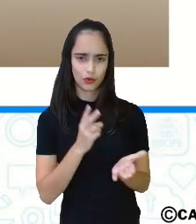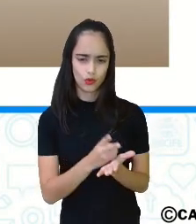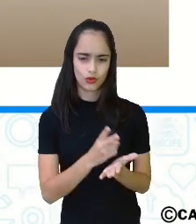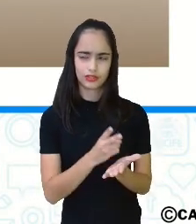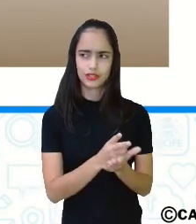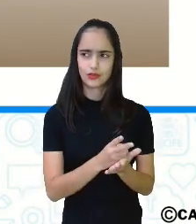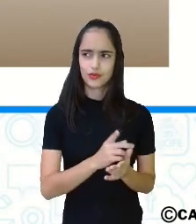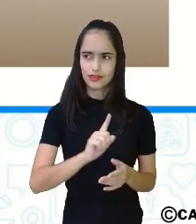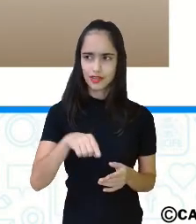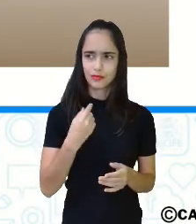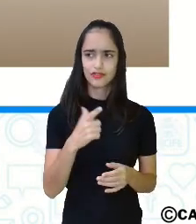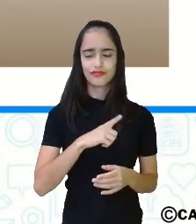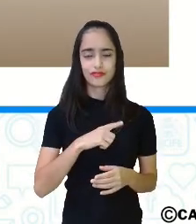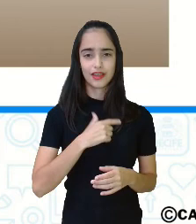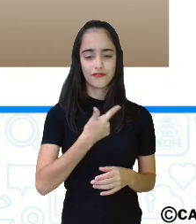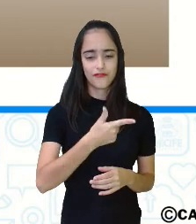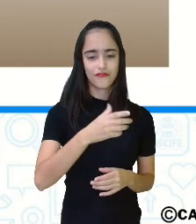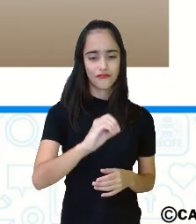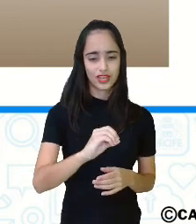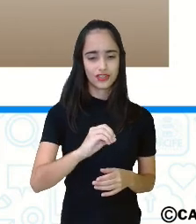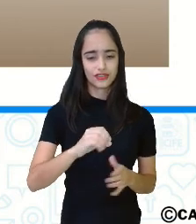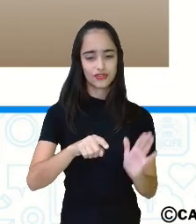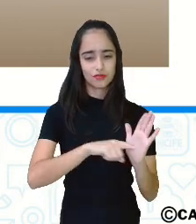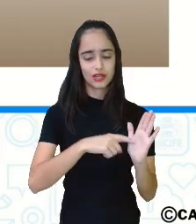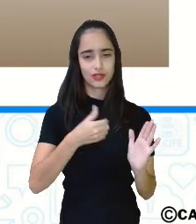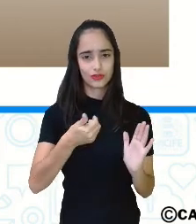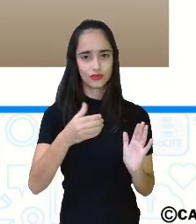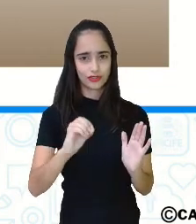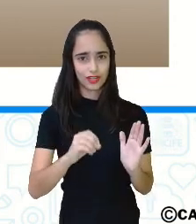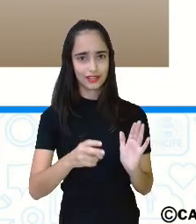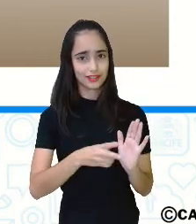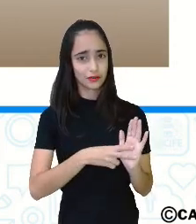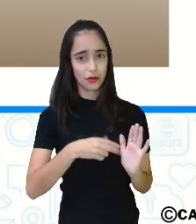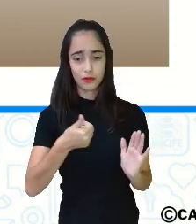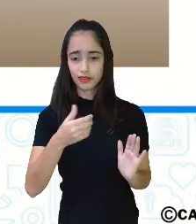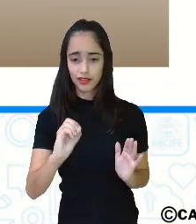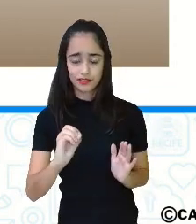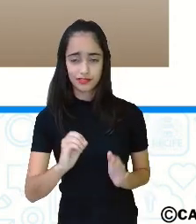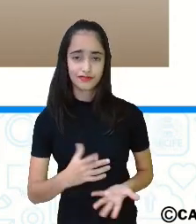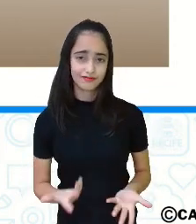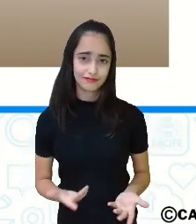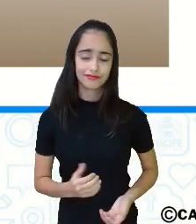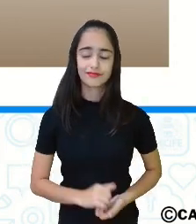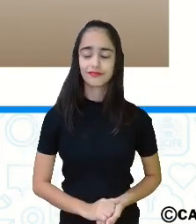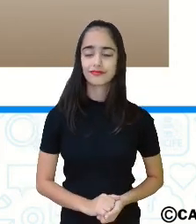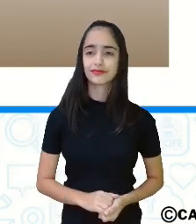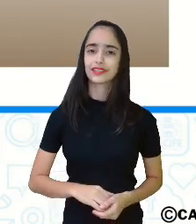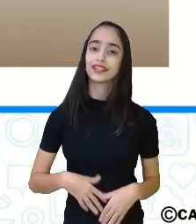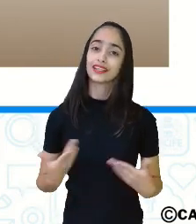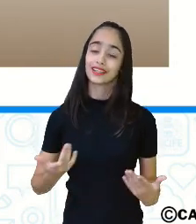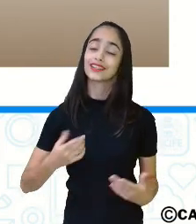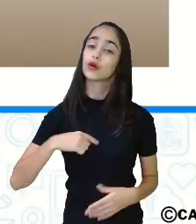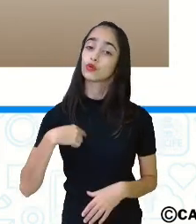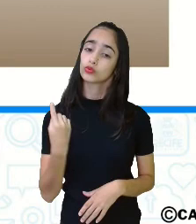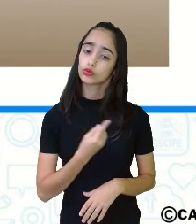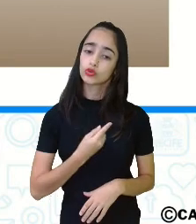Então, nosso elemento oculto é o 10. Então, nós vemos aqui o quê? Somamos, né?